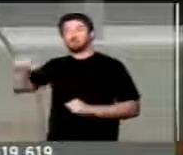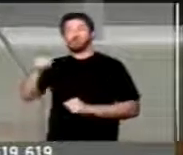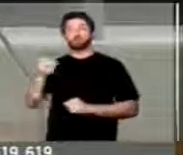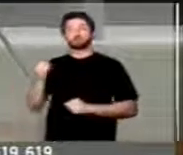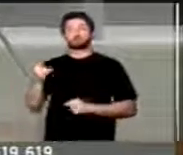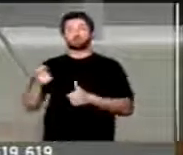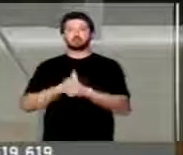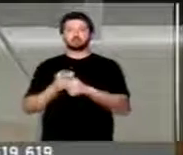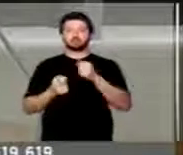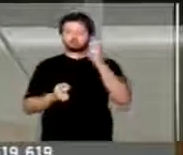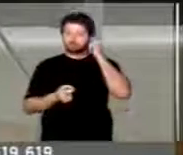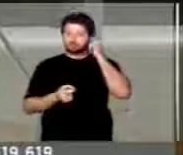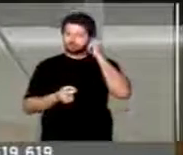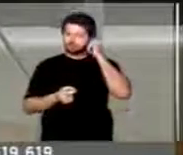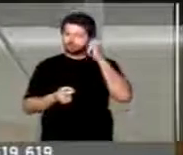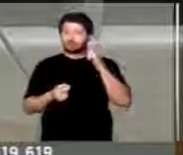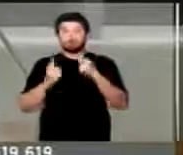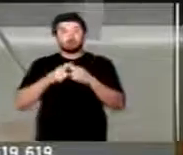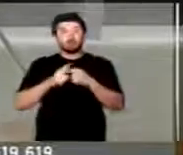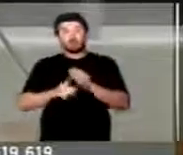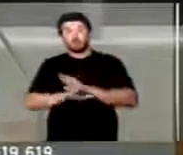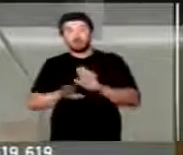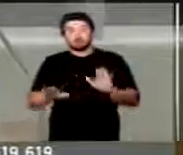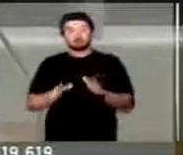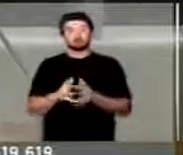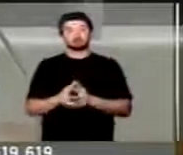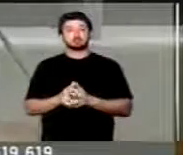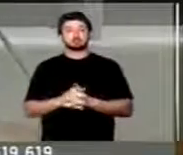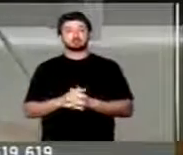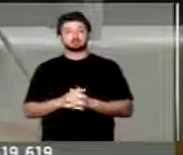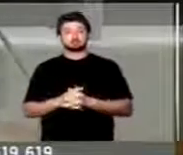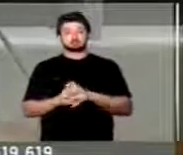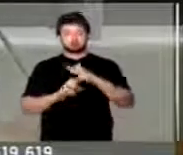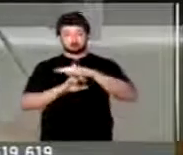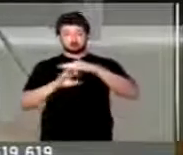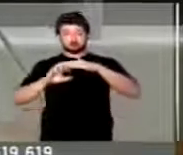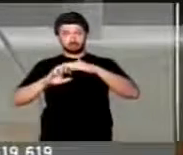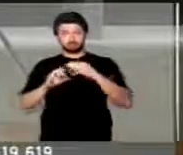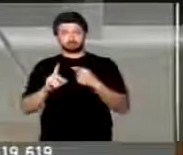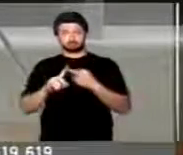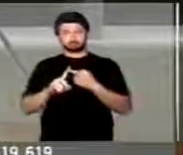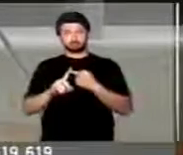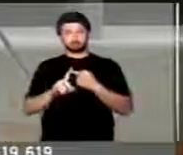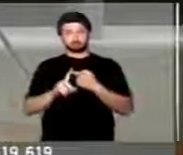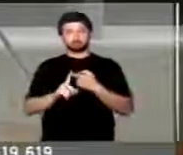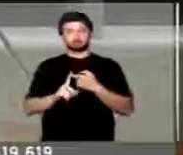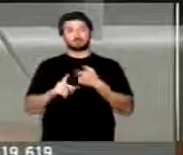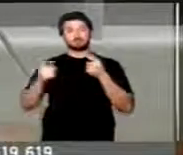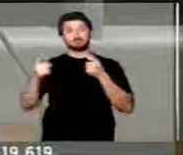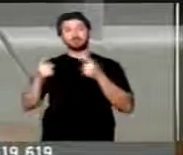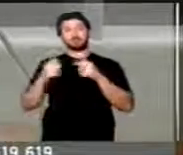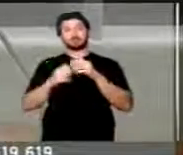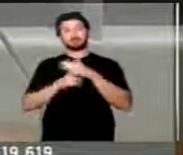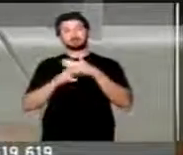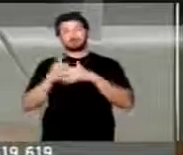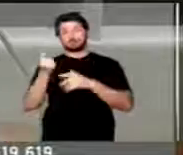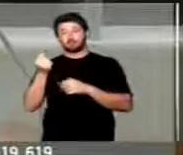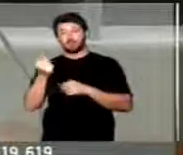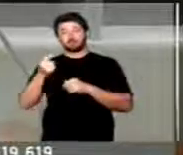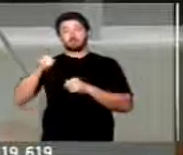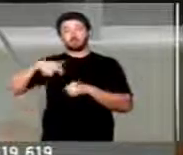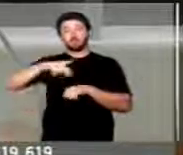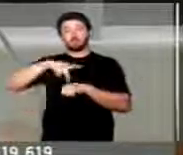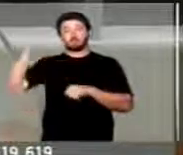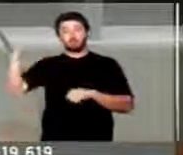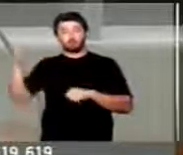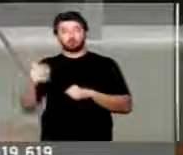juros da dívida, porque só assim parece os empresários e o capital estrangeiro,